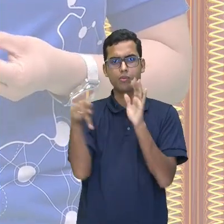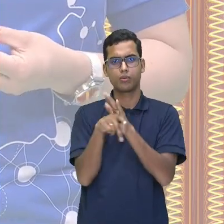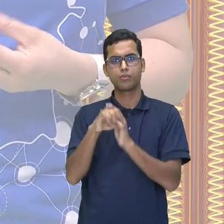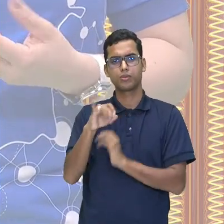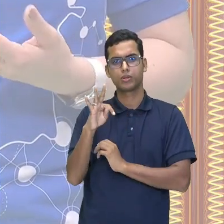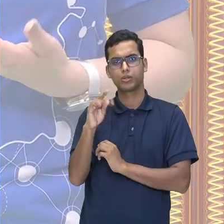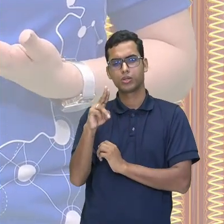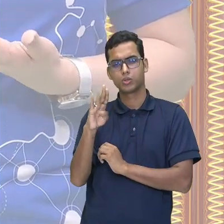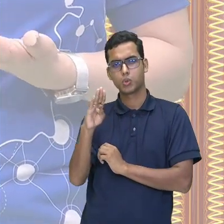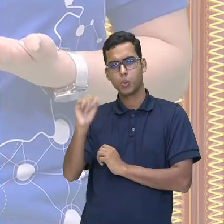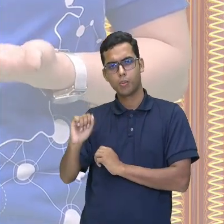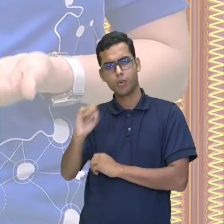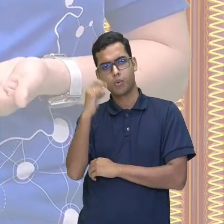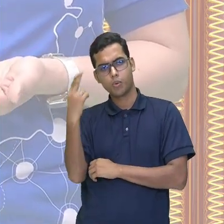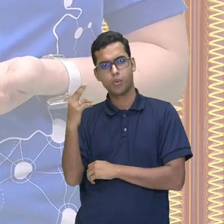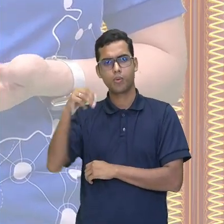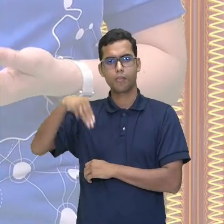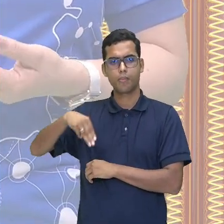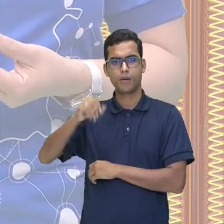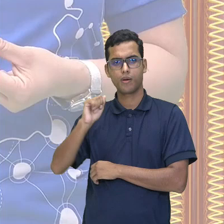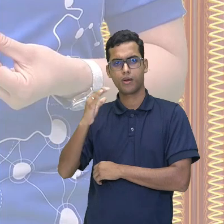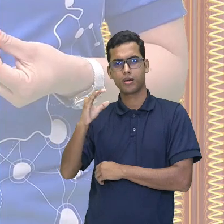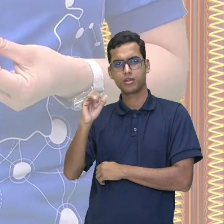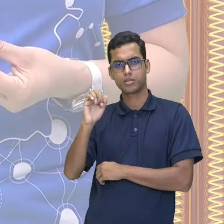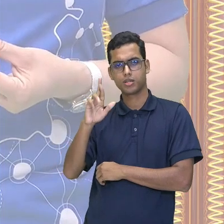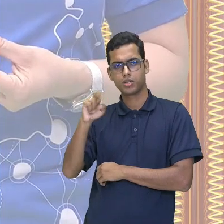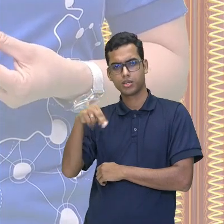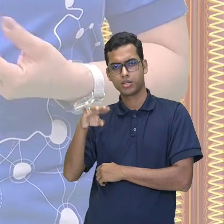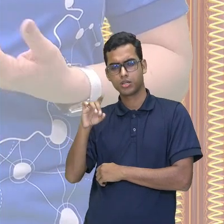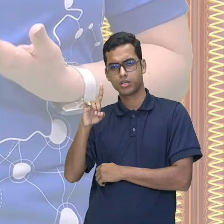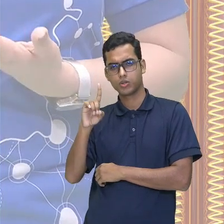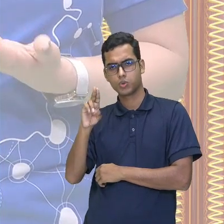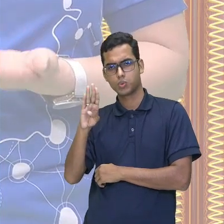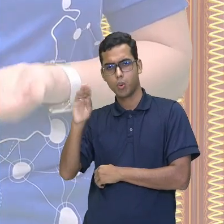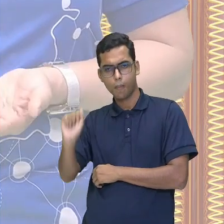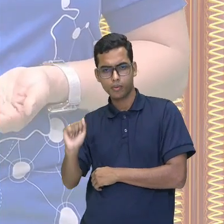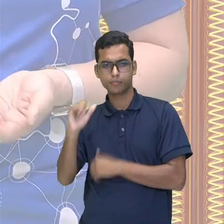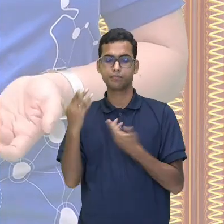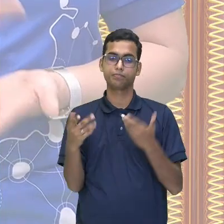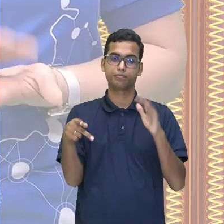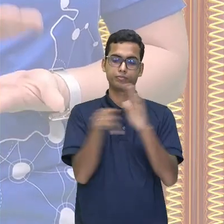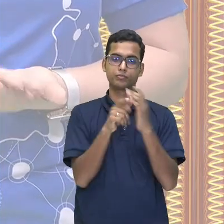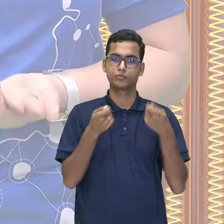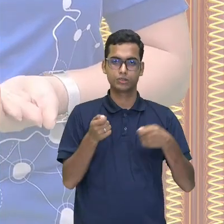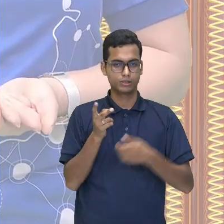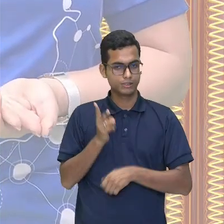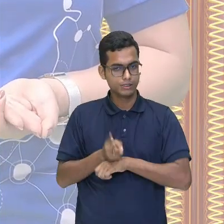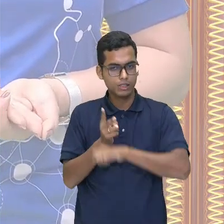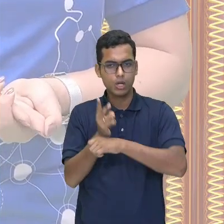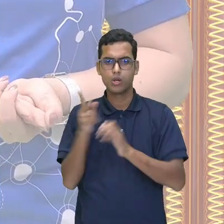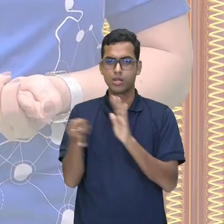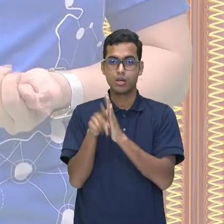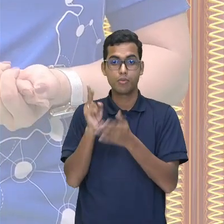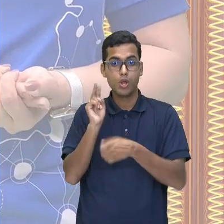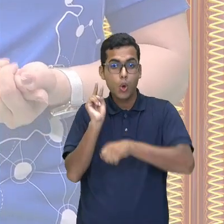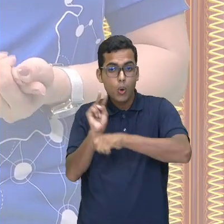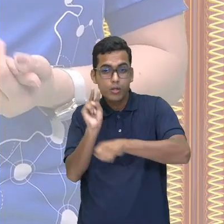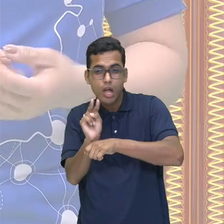material precisa ter constantemente manutenção, para que não venha a apodrecer por conta do contato direto com a